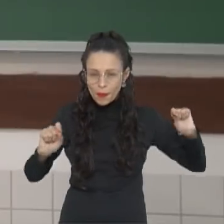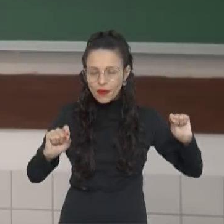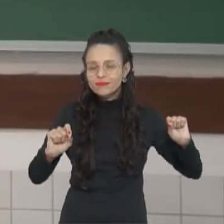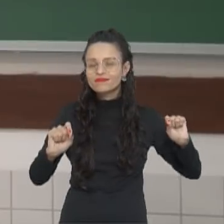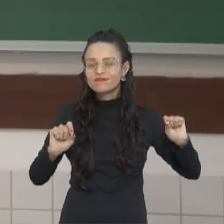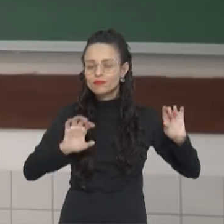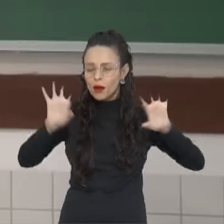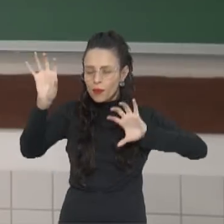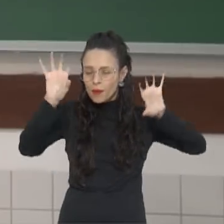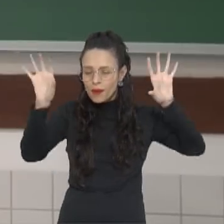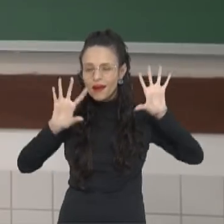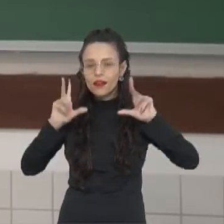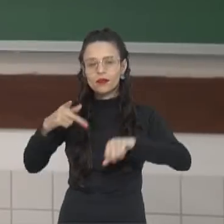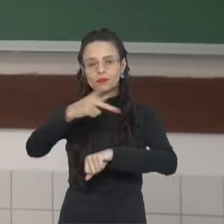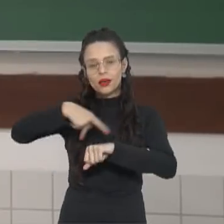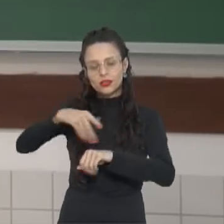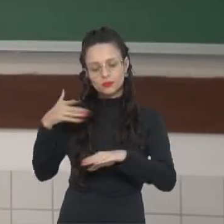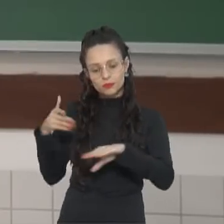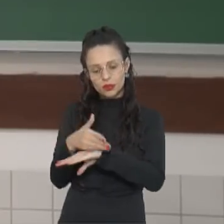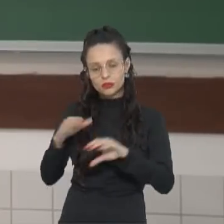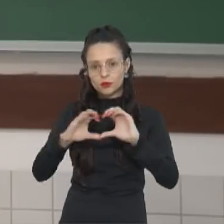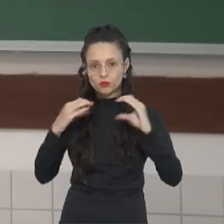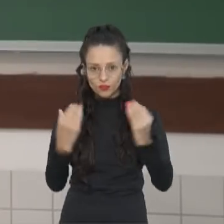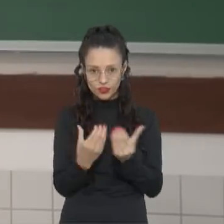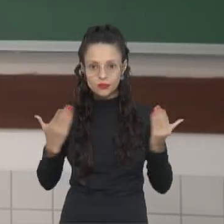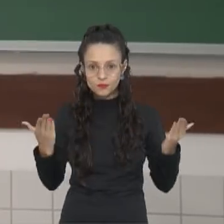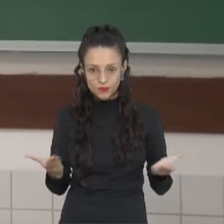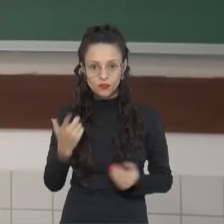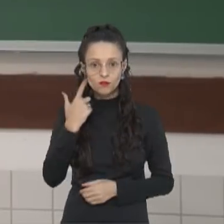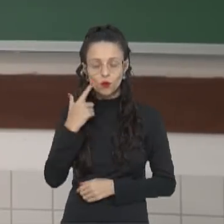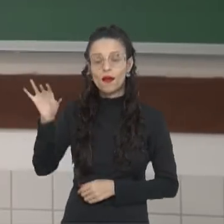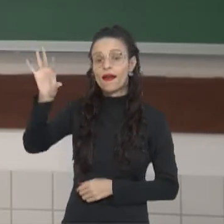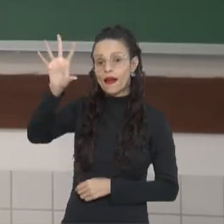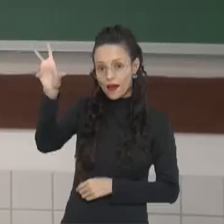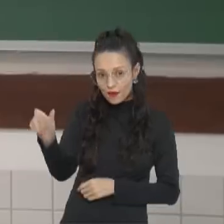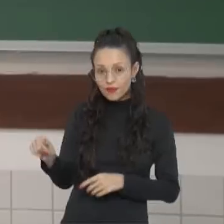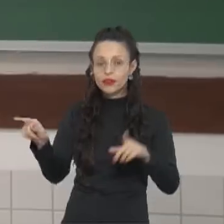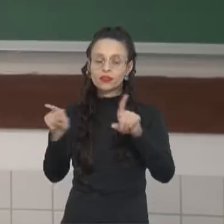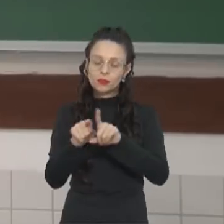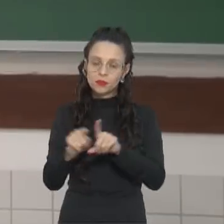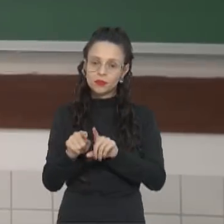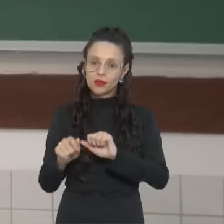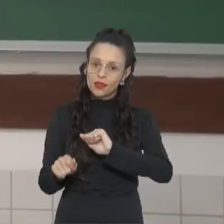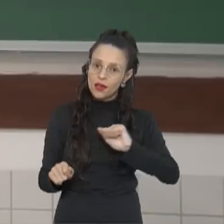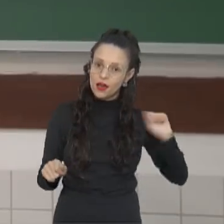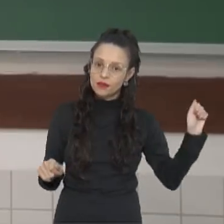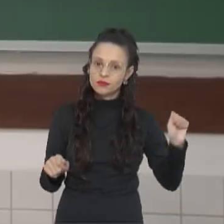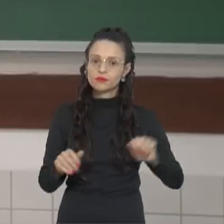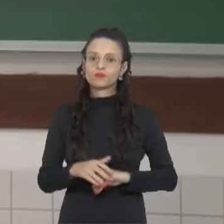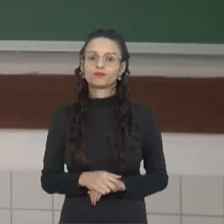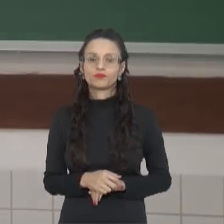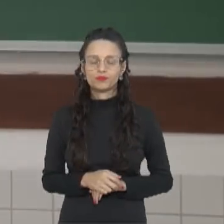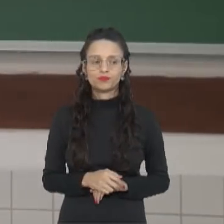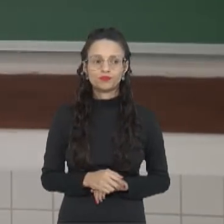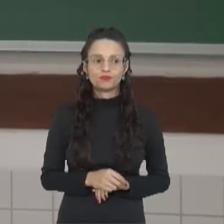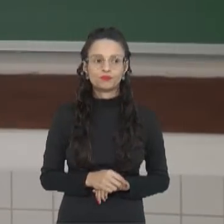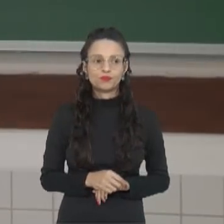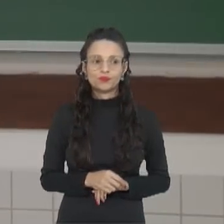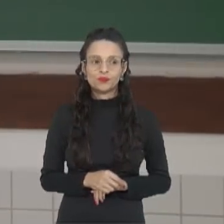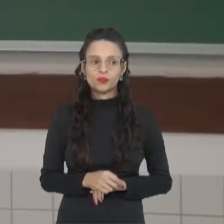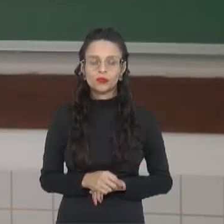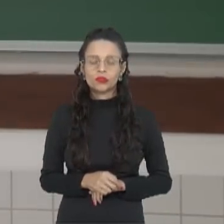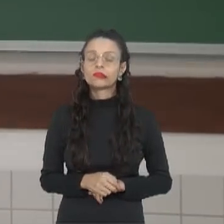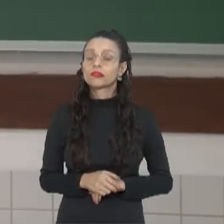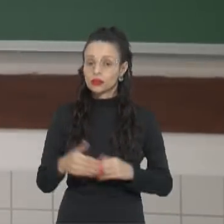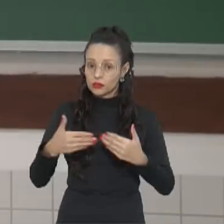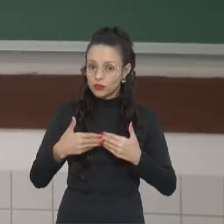dessa conferência. Certo? Reparou? Países africanos e países asiáticos.